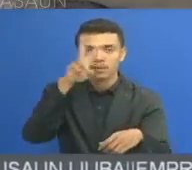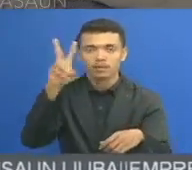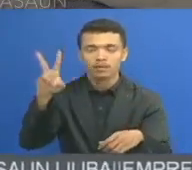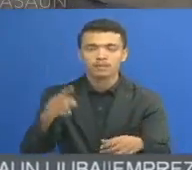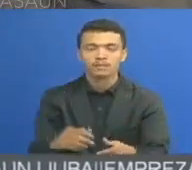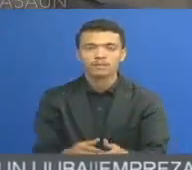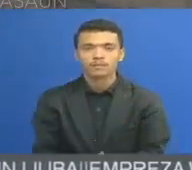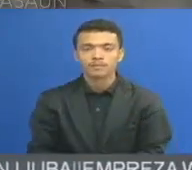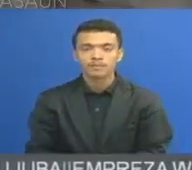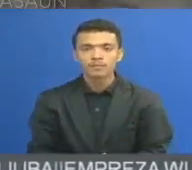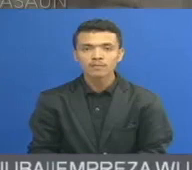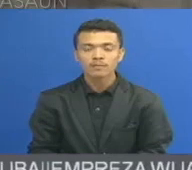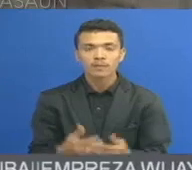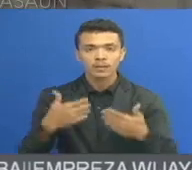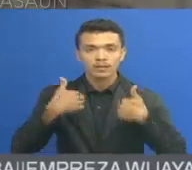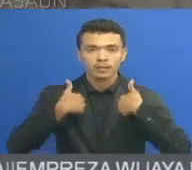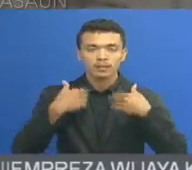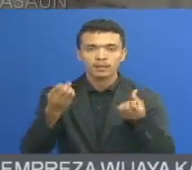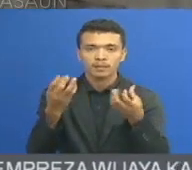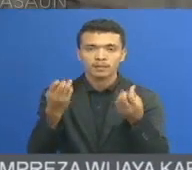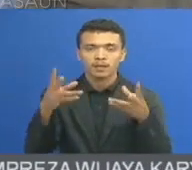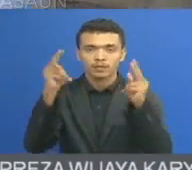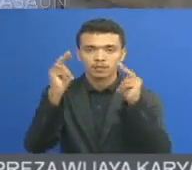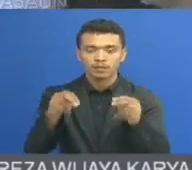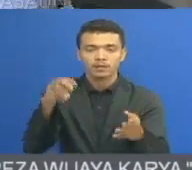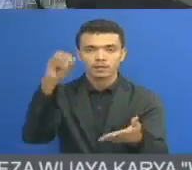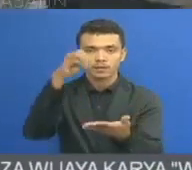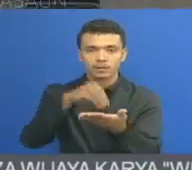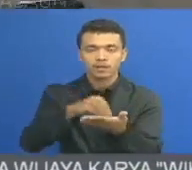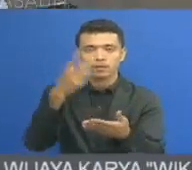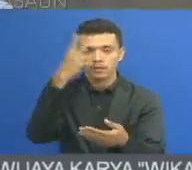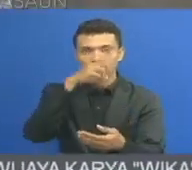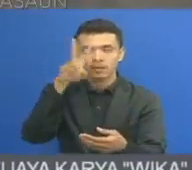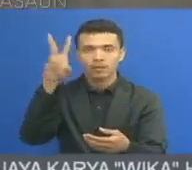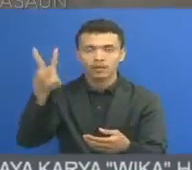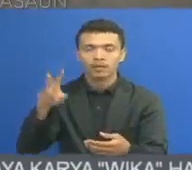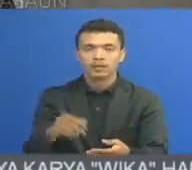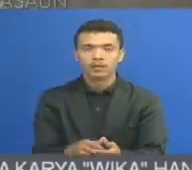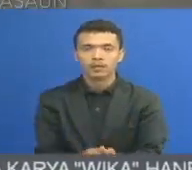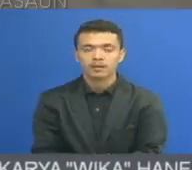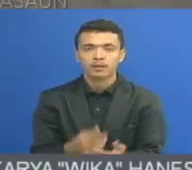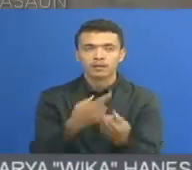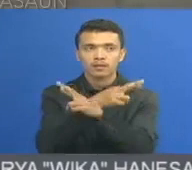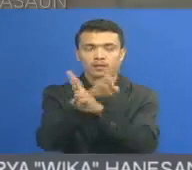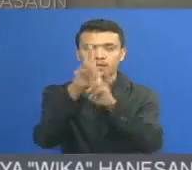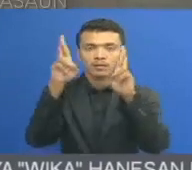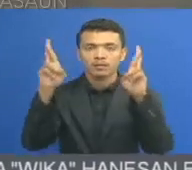a botar neveita tem que justificar a reunião e o resultado da